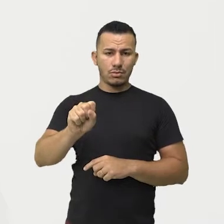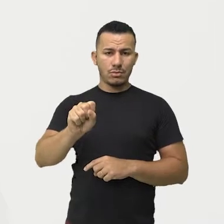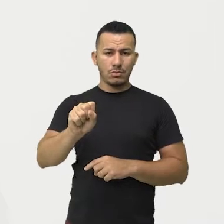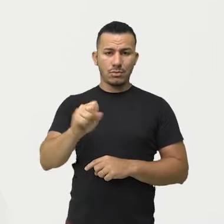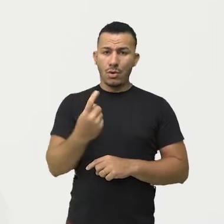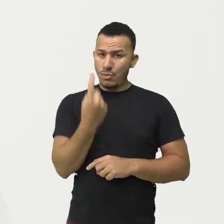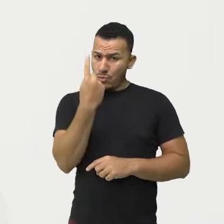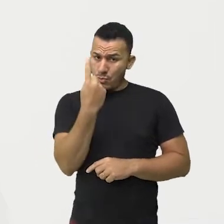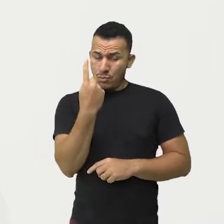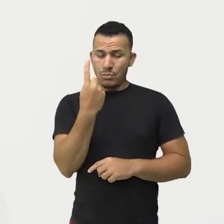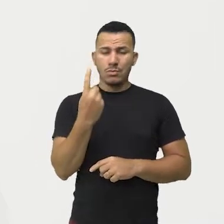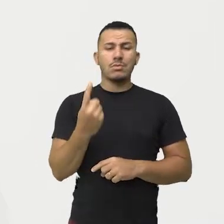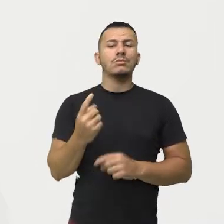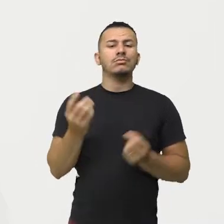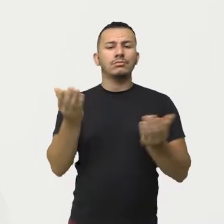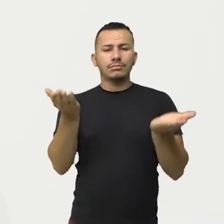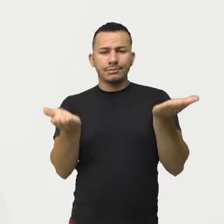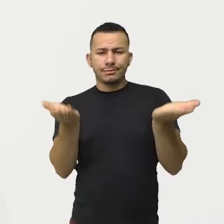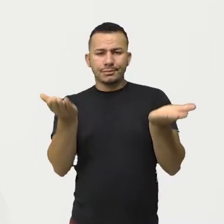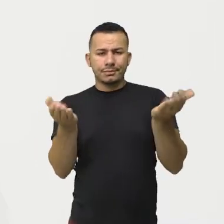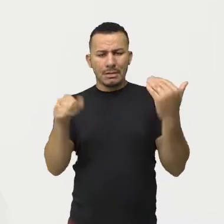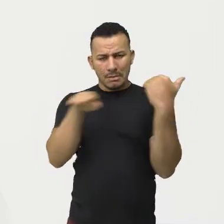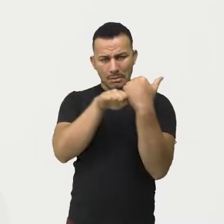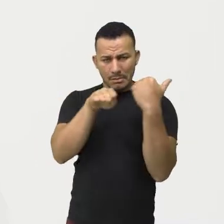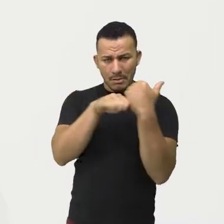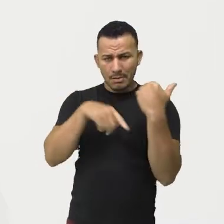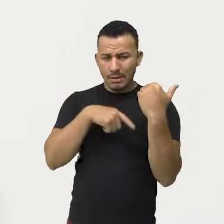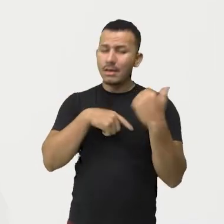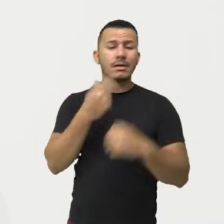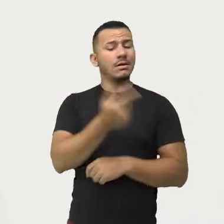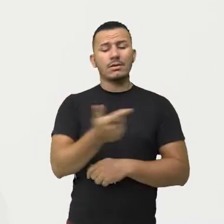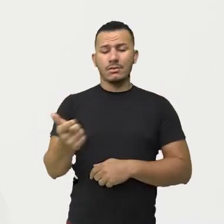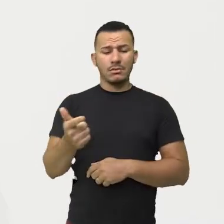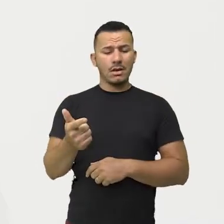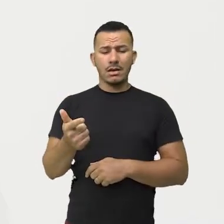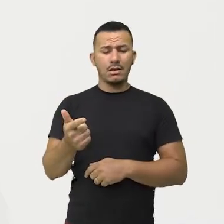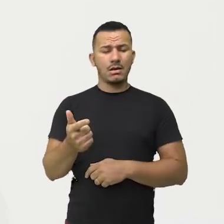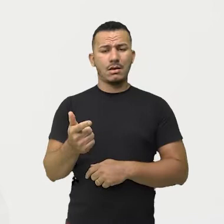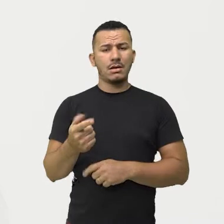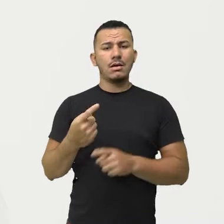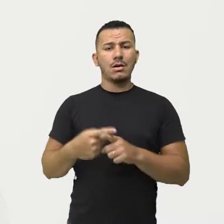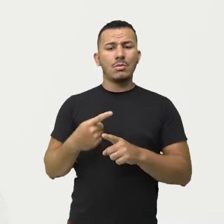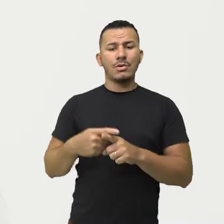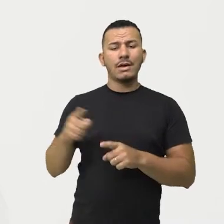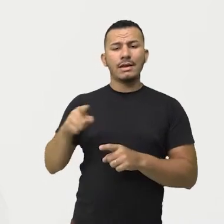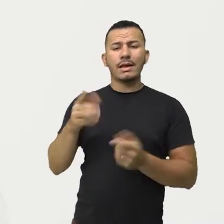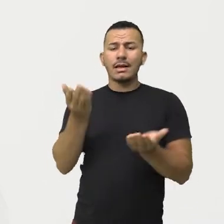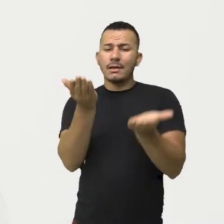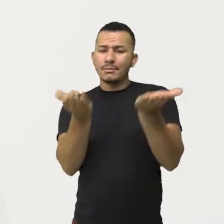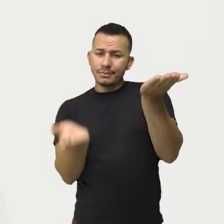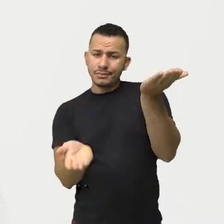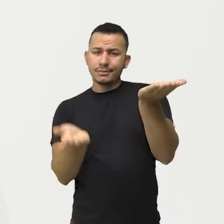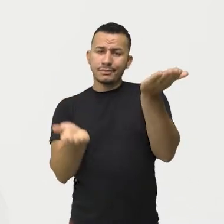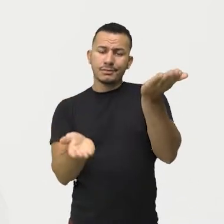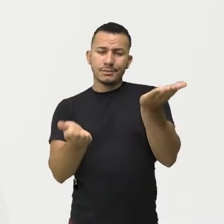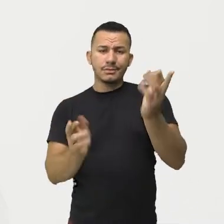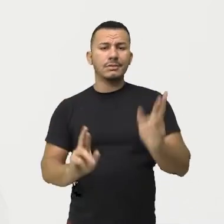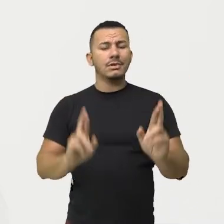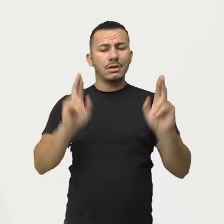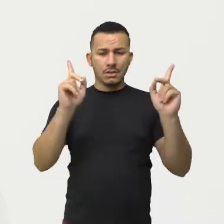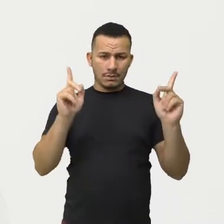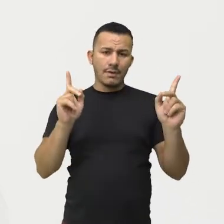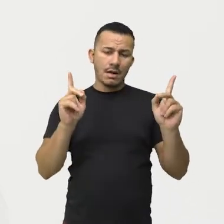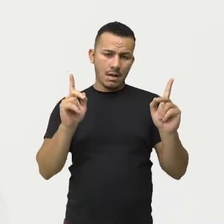ó. Eu vou ter uma igualdade? Não, olha, essa coisa estará desequilibrada. Eu teria uma coisa diferente,